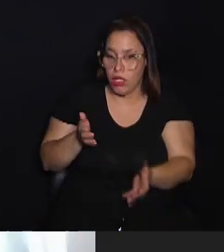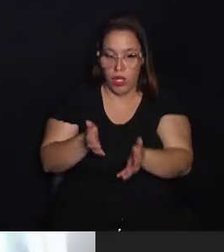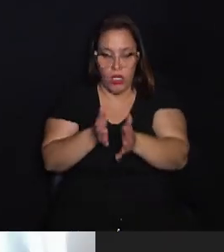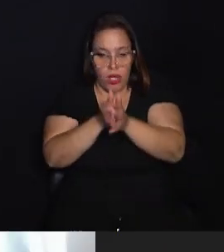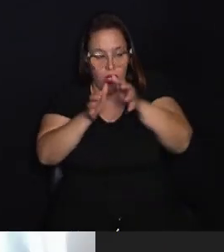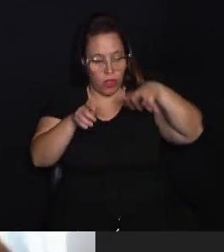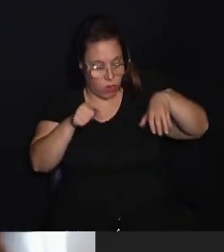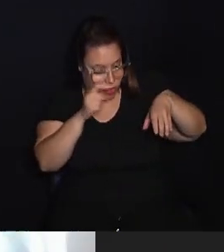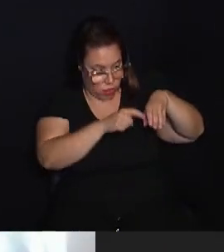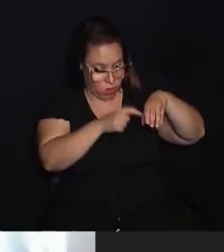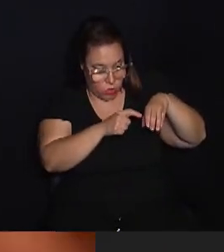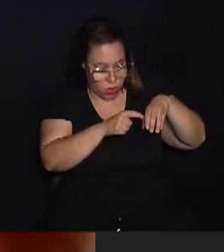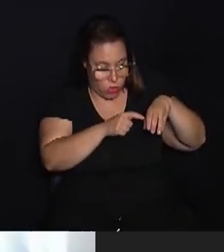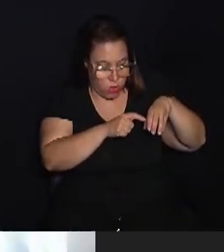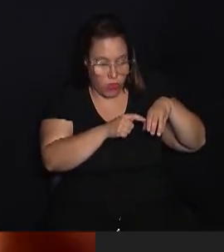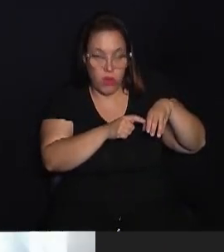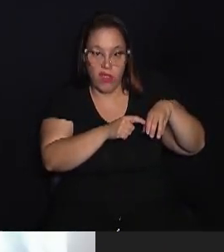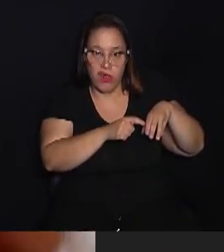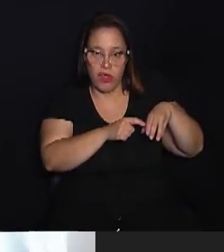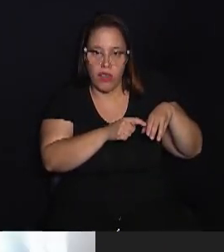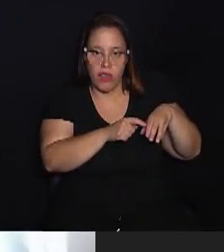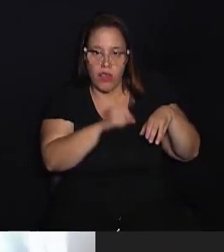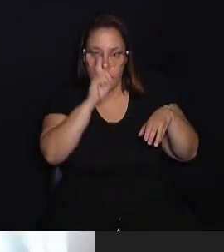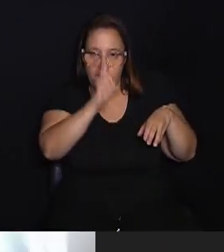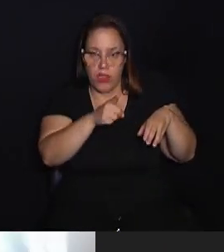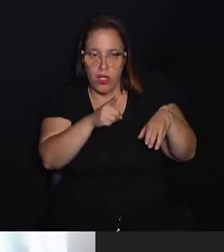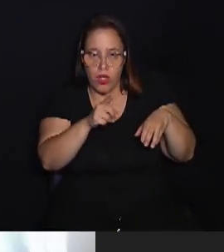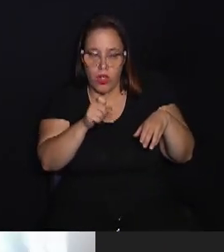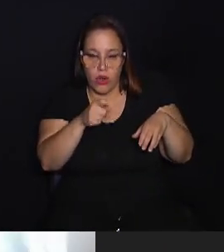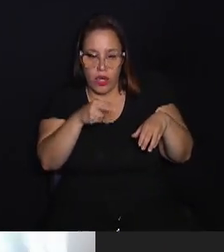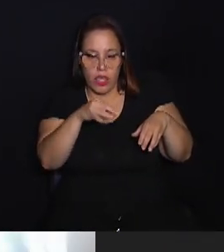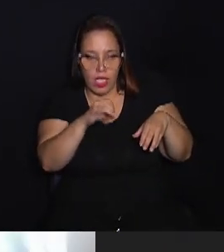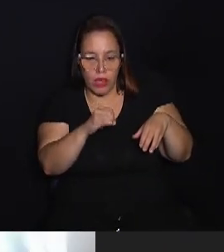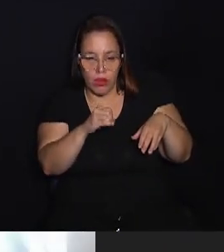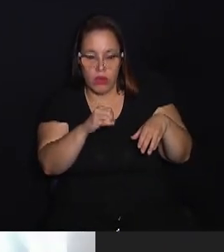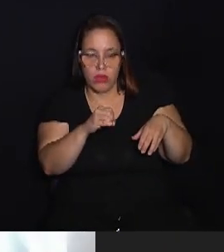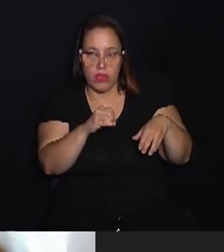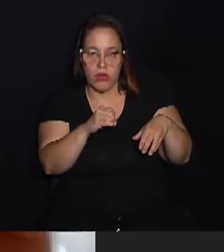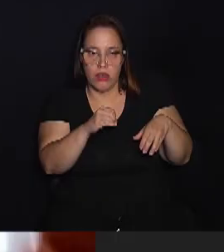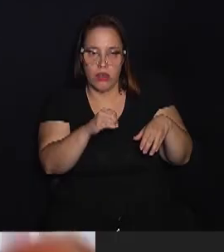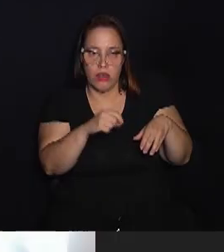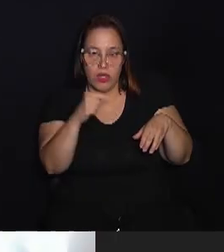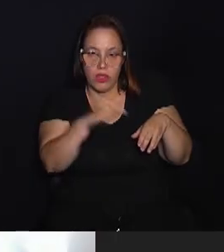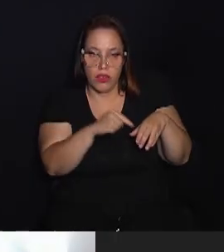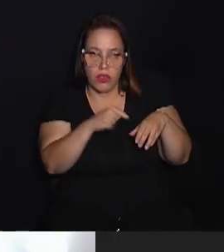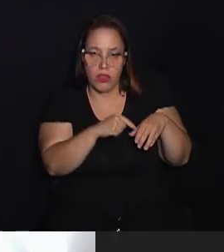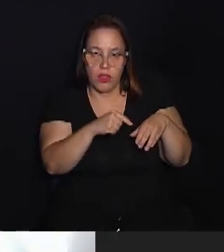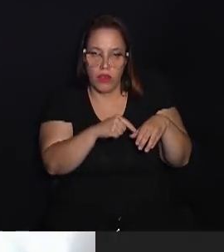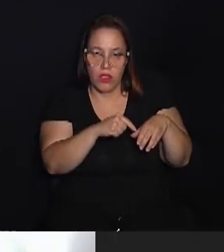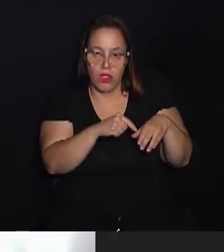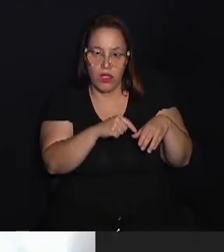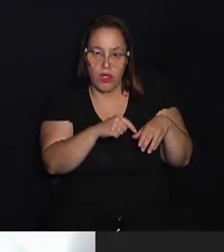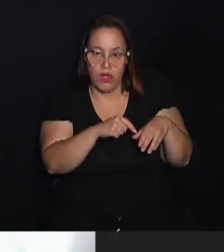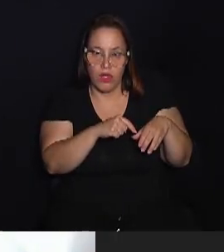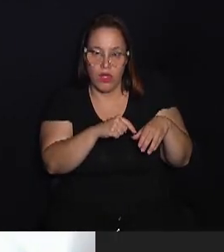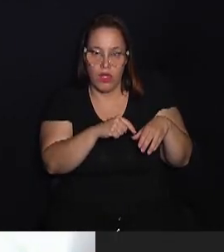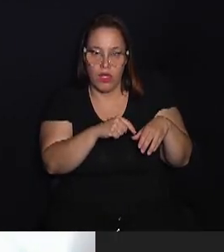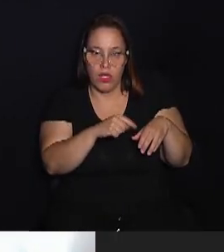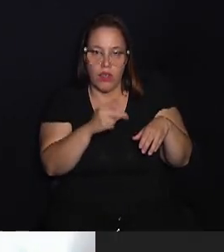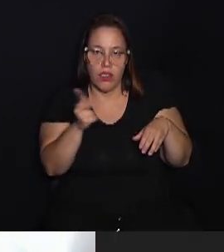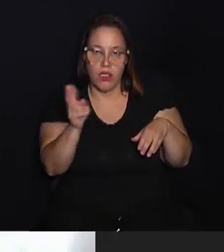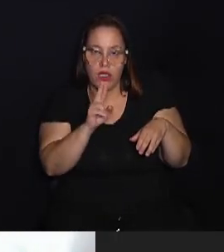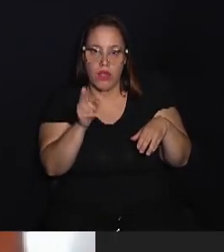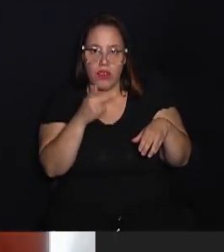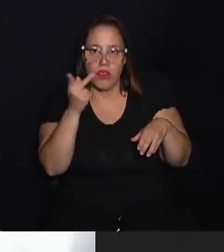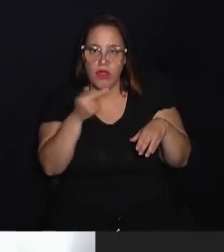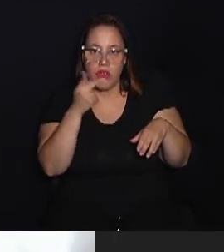segundo grupo, que foi, né, definido por sorteio, essas pessoas são submetidas ao que a gente chama